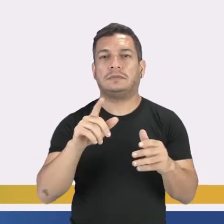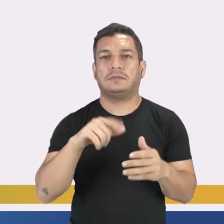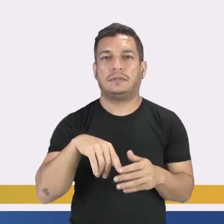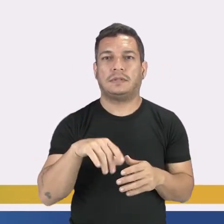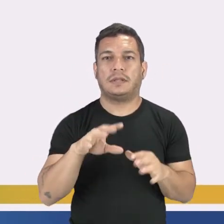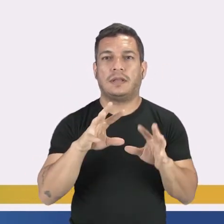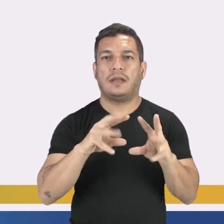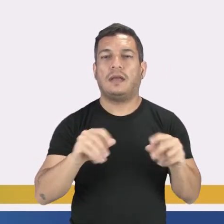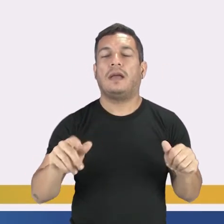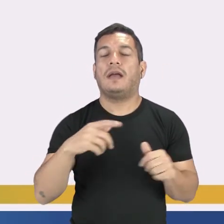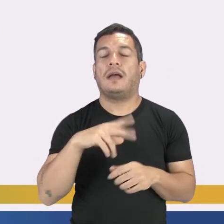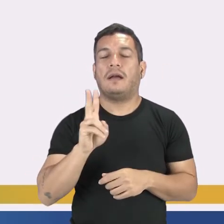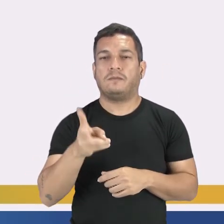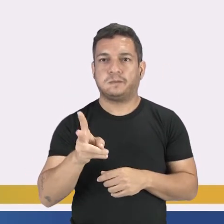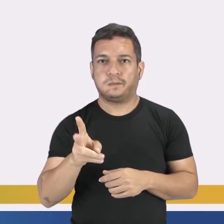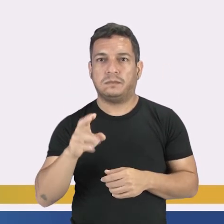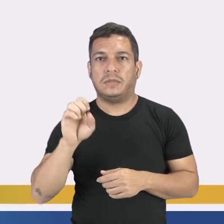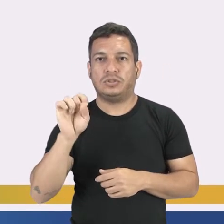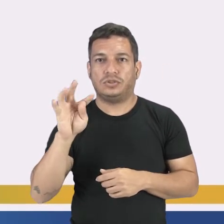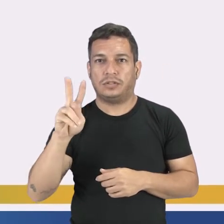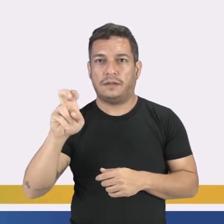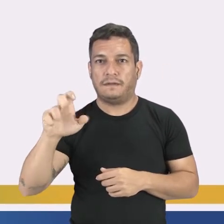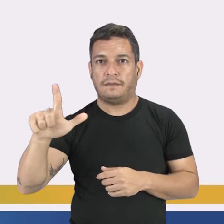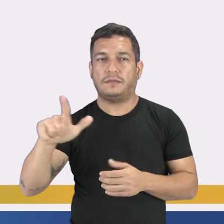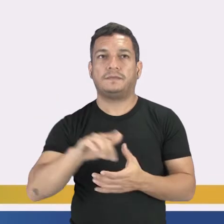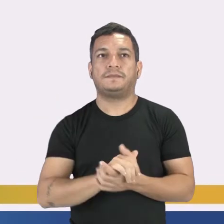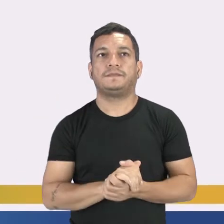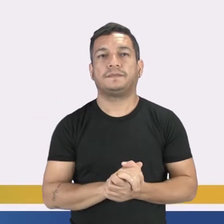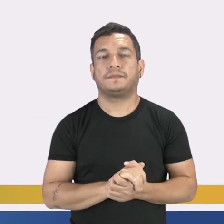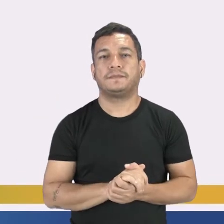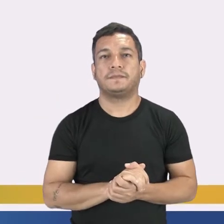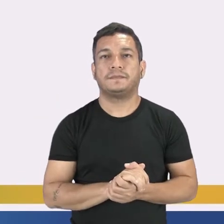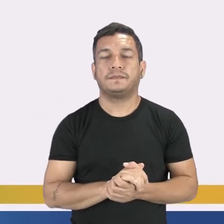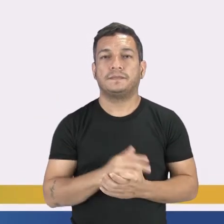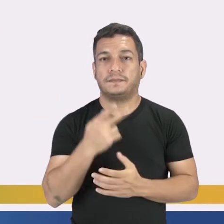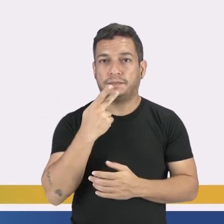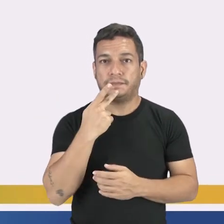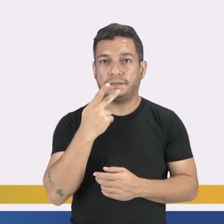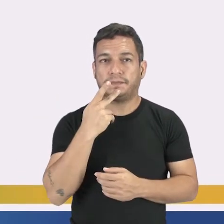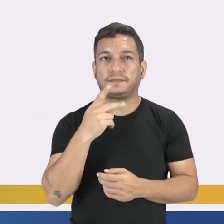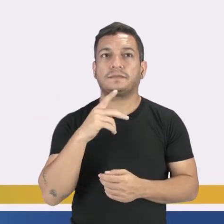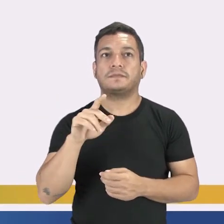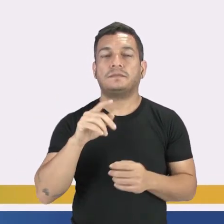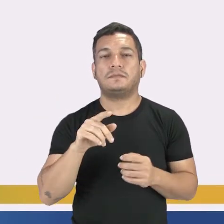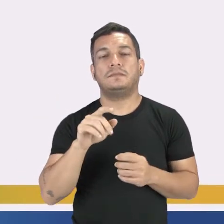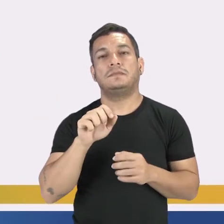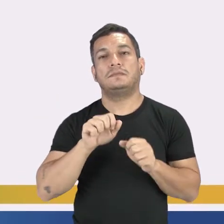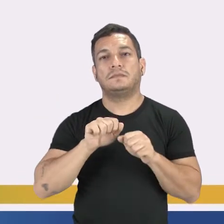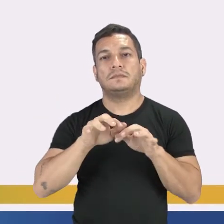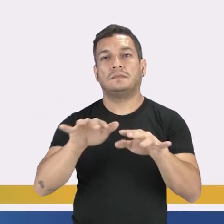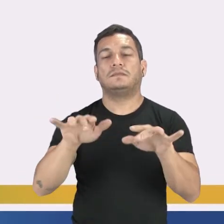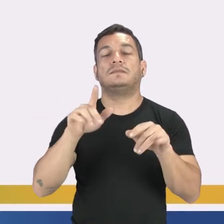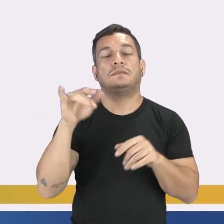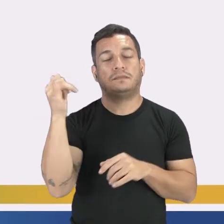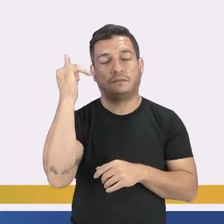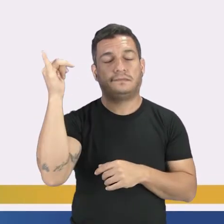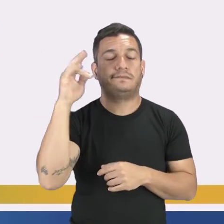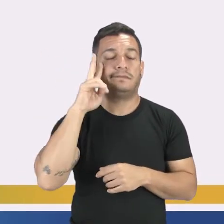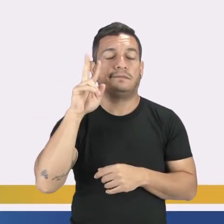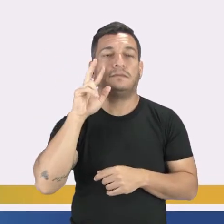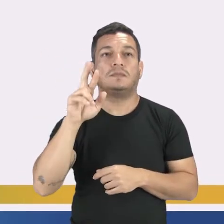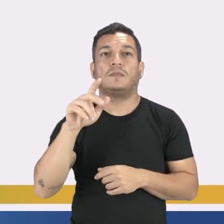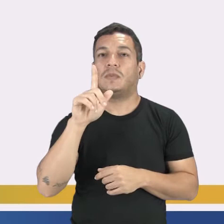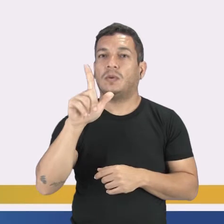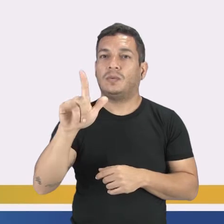buscando ficar estáveis. Quando a gente fala de elementos radioativos, é muito importante lembrar do